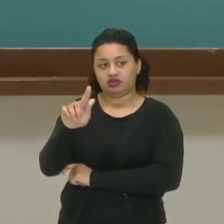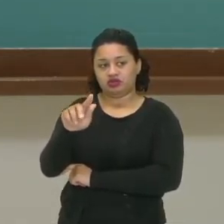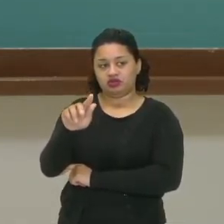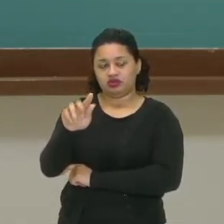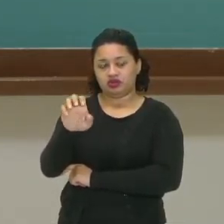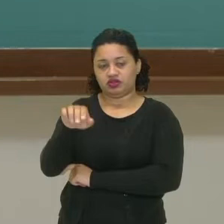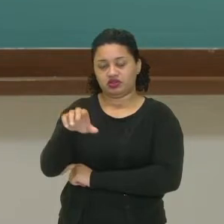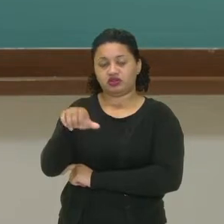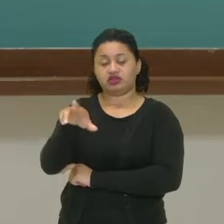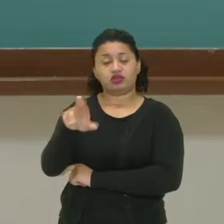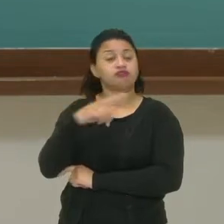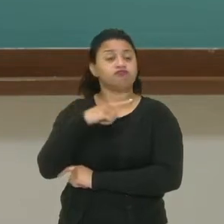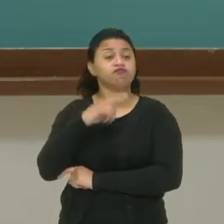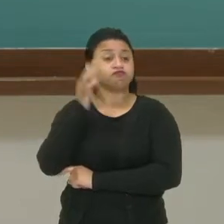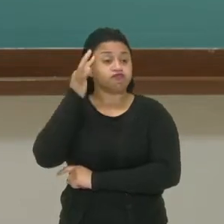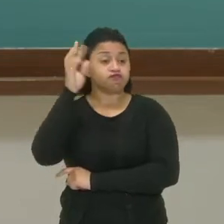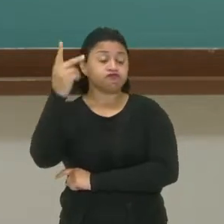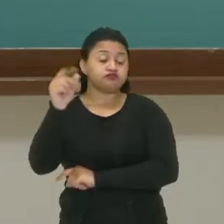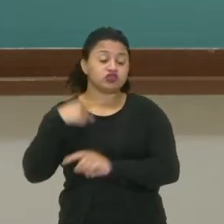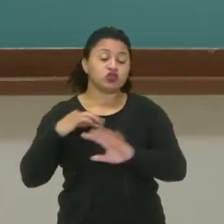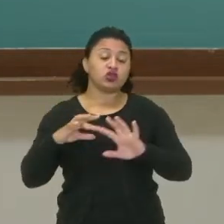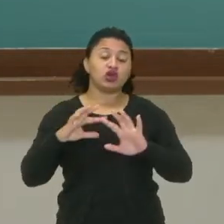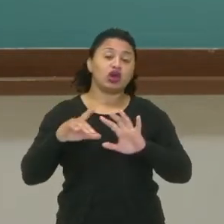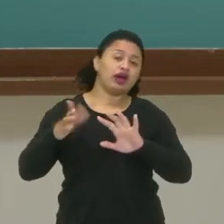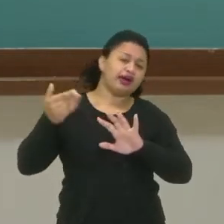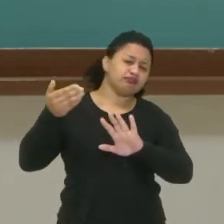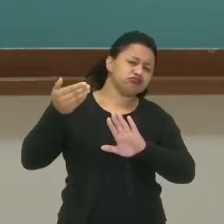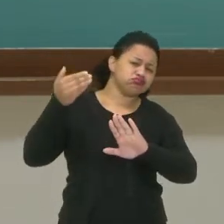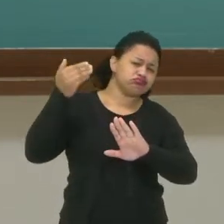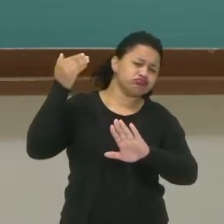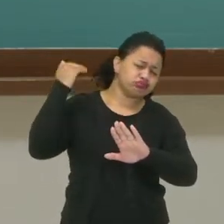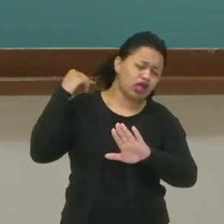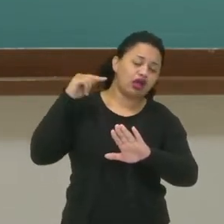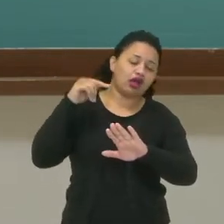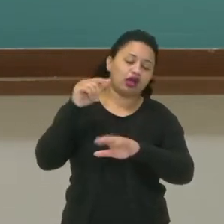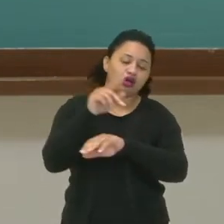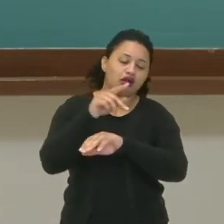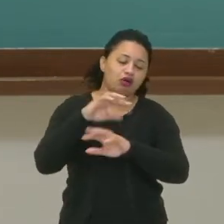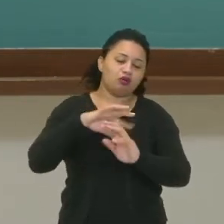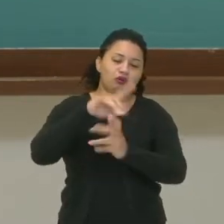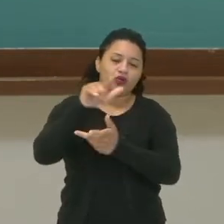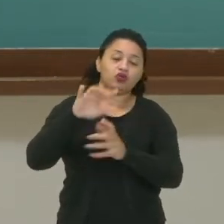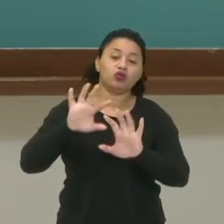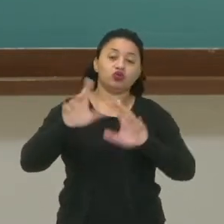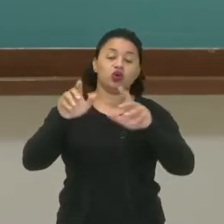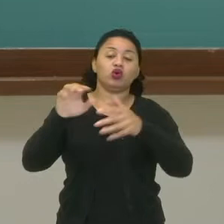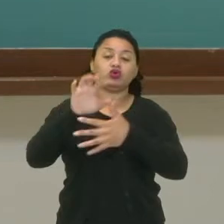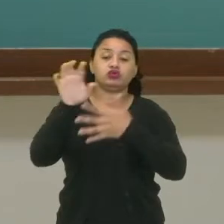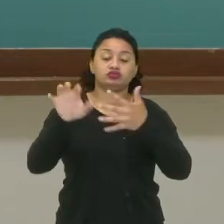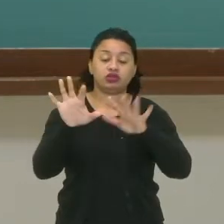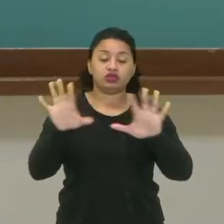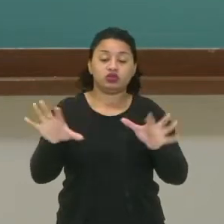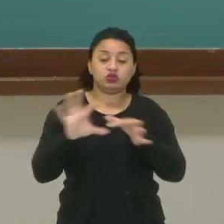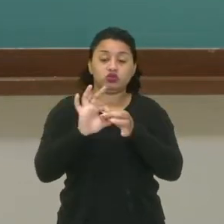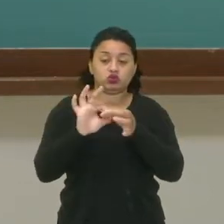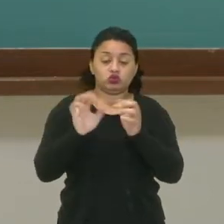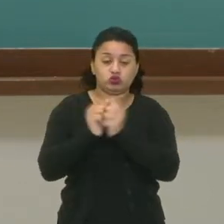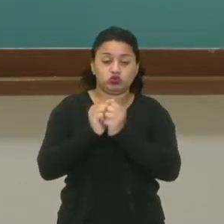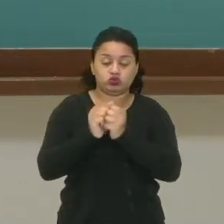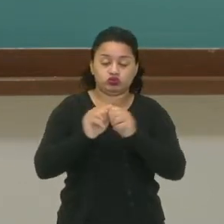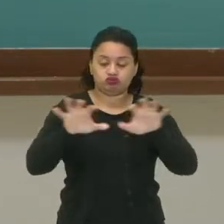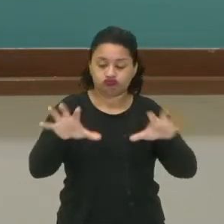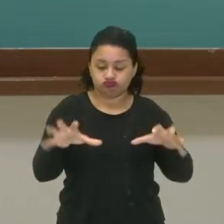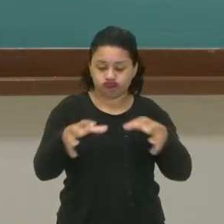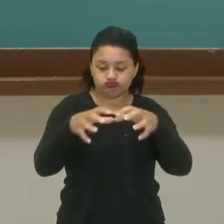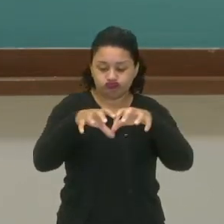estavam unidos, formando um único e gigantesco continente, chamado de Pangeia. A palavra Pangeia